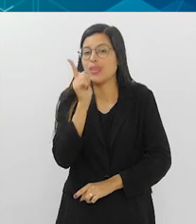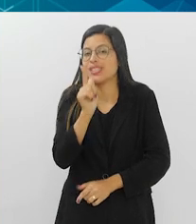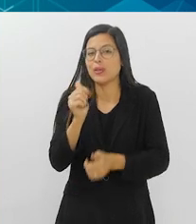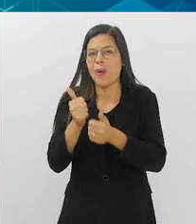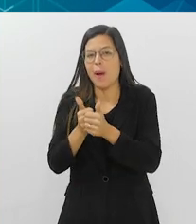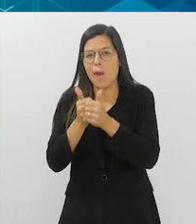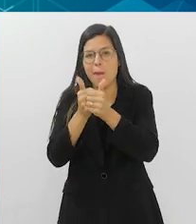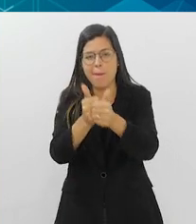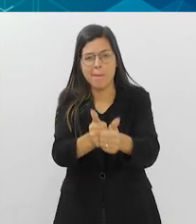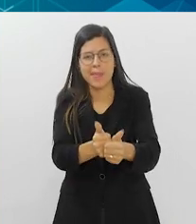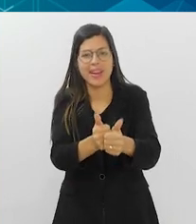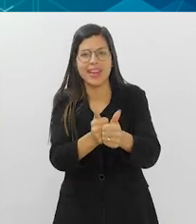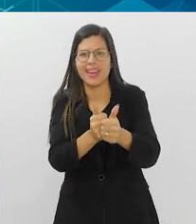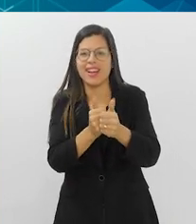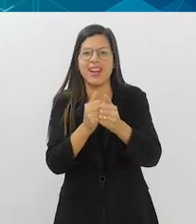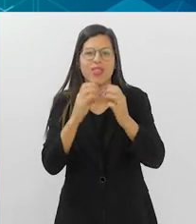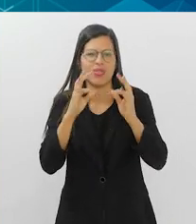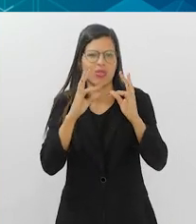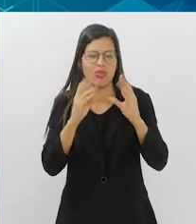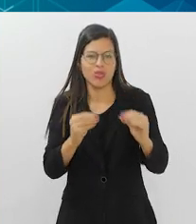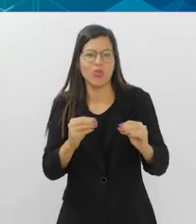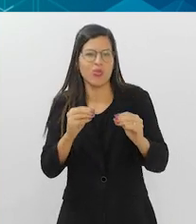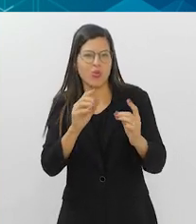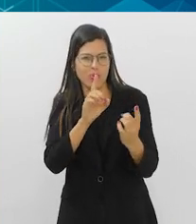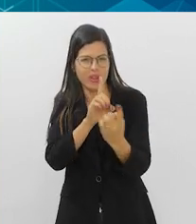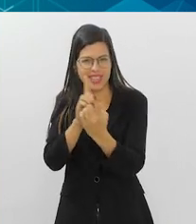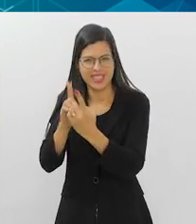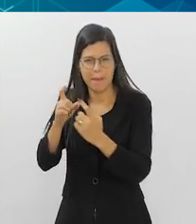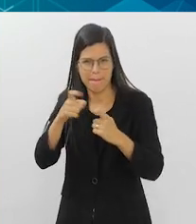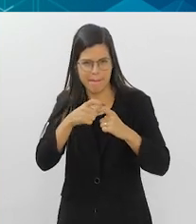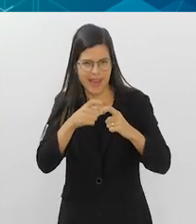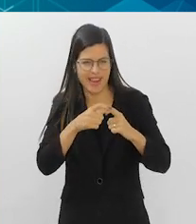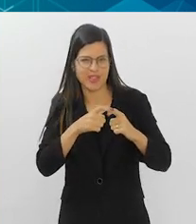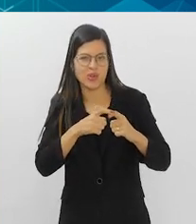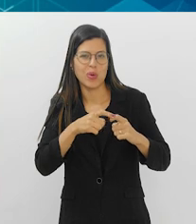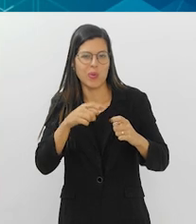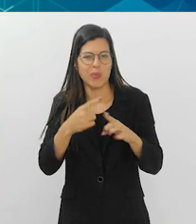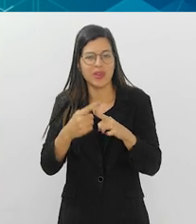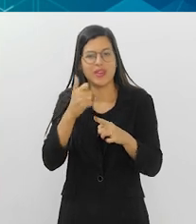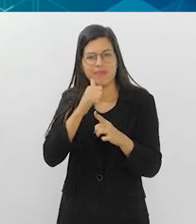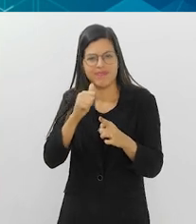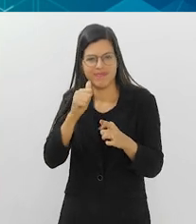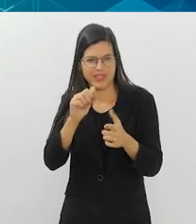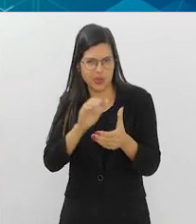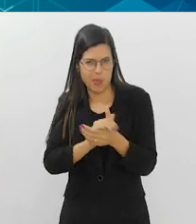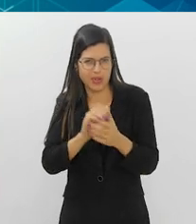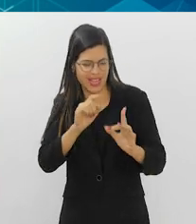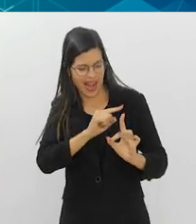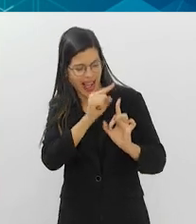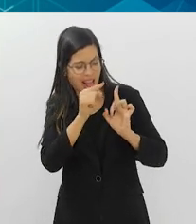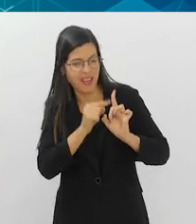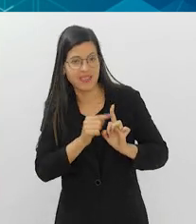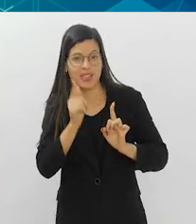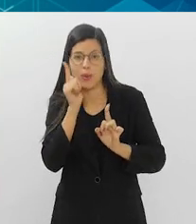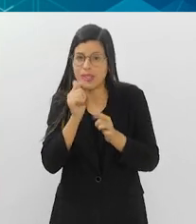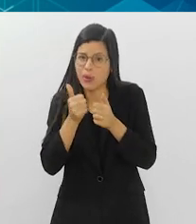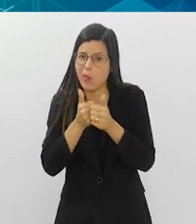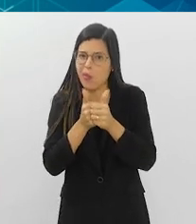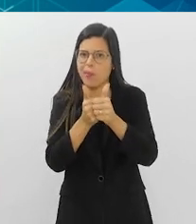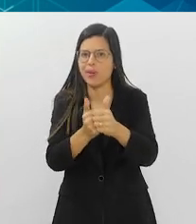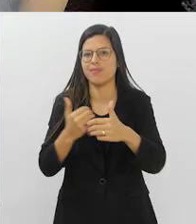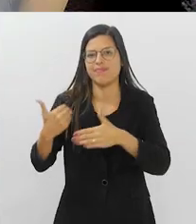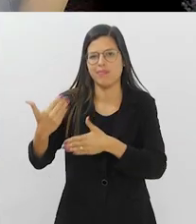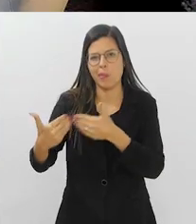acompanhar todos os check-ups, né? A esposa estava grávida, então ele conseguiu participar de todos os exames e acompanhar todo